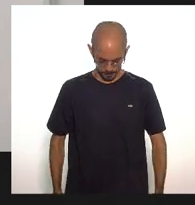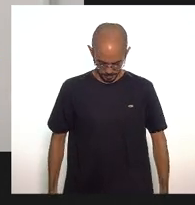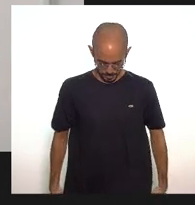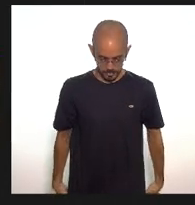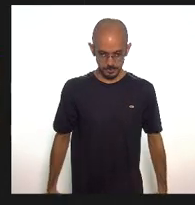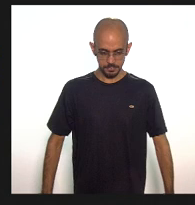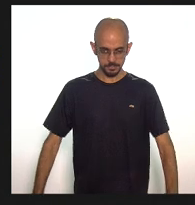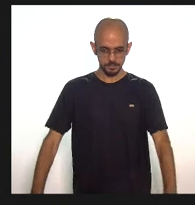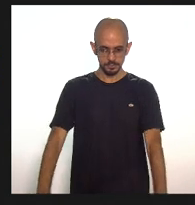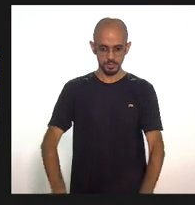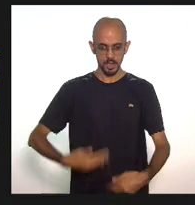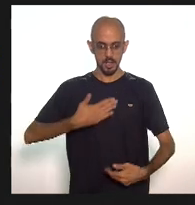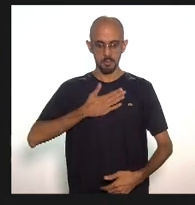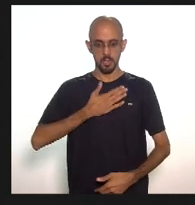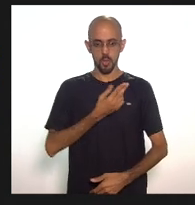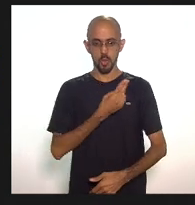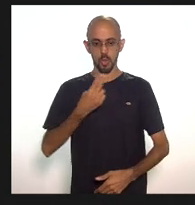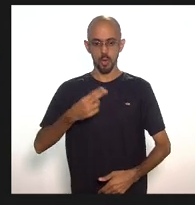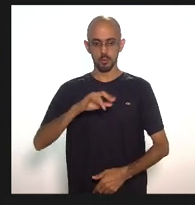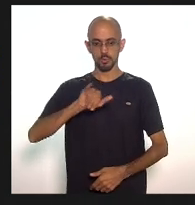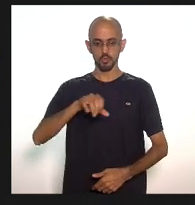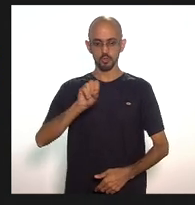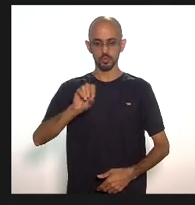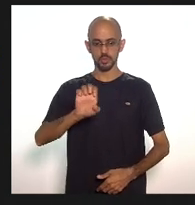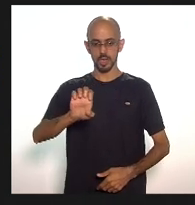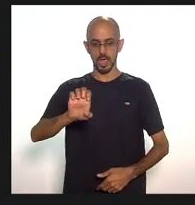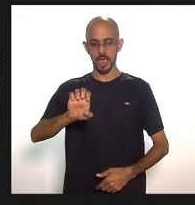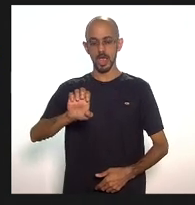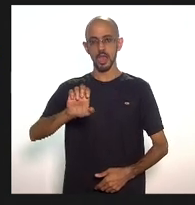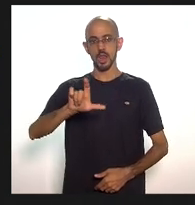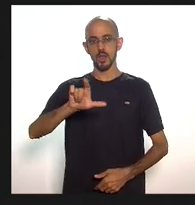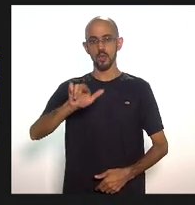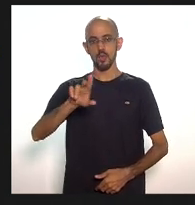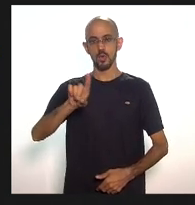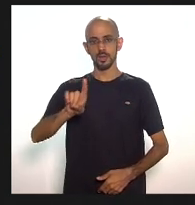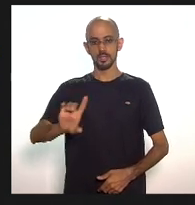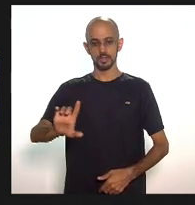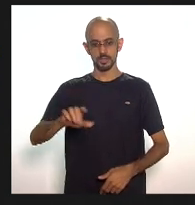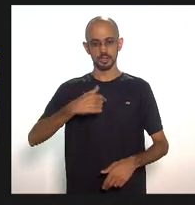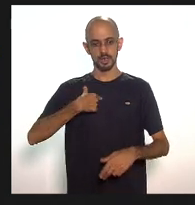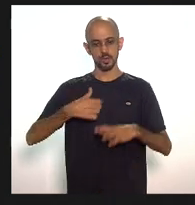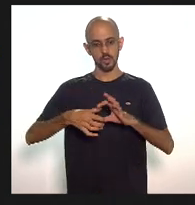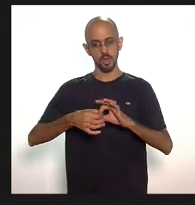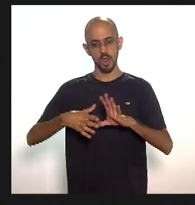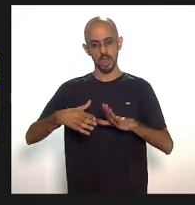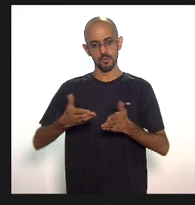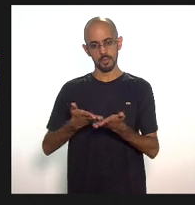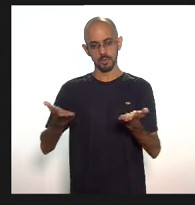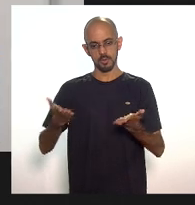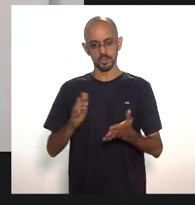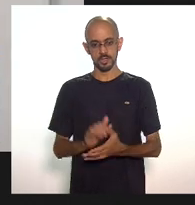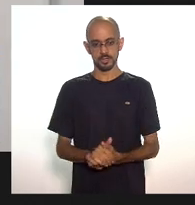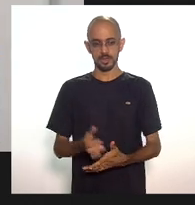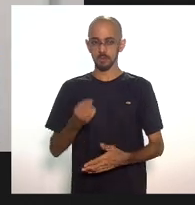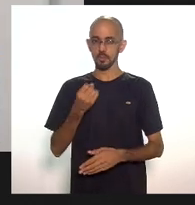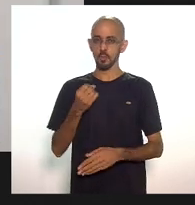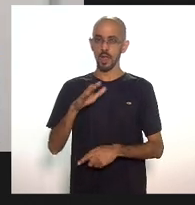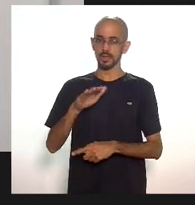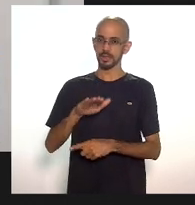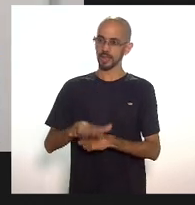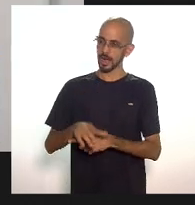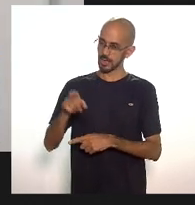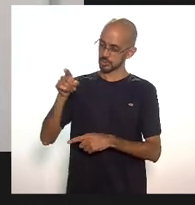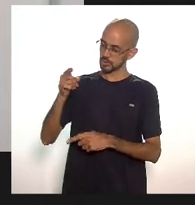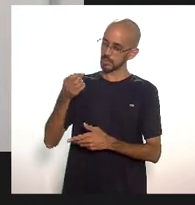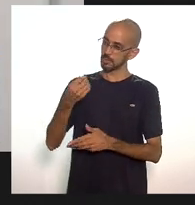Meu nome é José Luiz, sou da assessoria legislativa do senador Nelsinho, fico à disposição de vocês. Boa tarde, Zé Luiz.